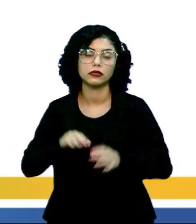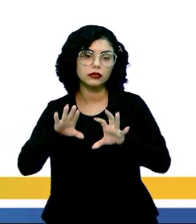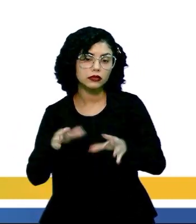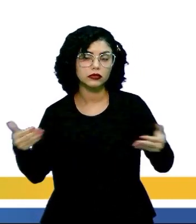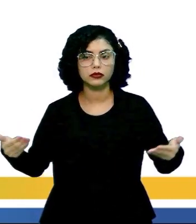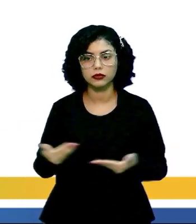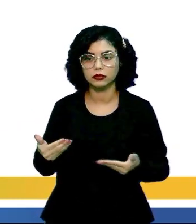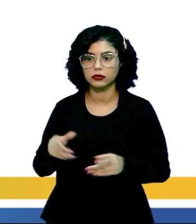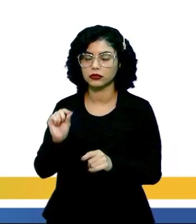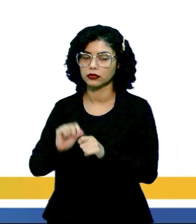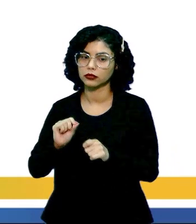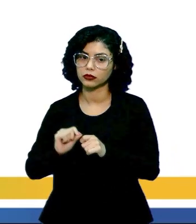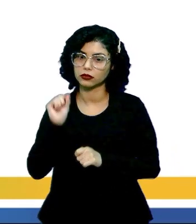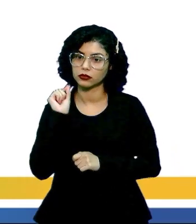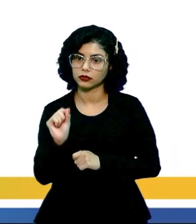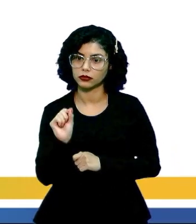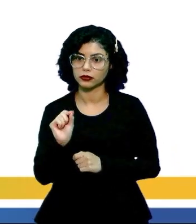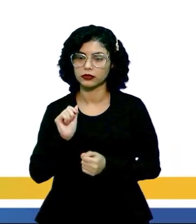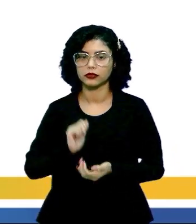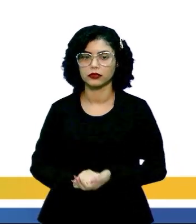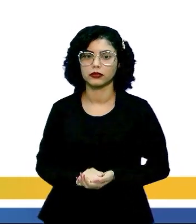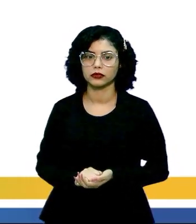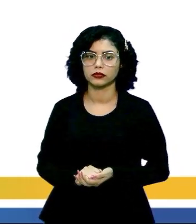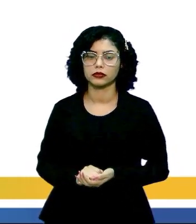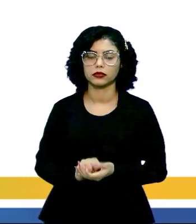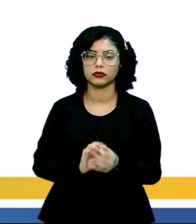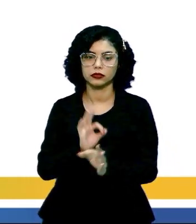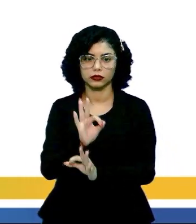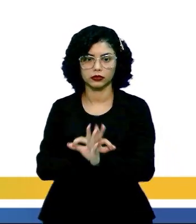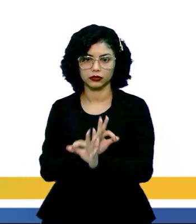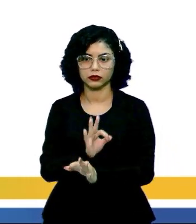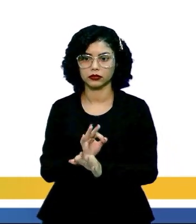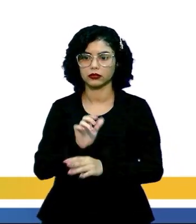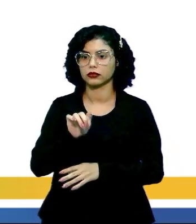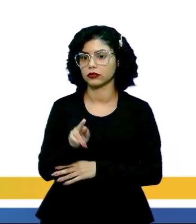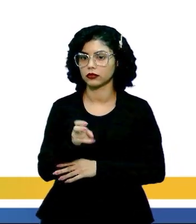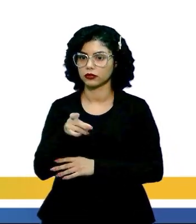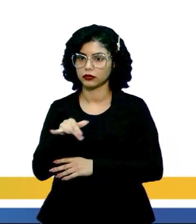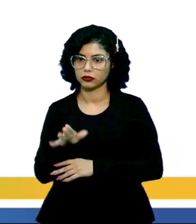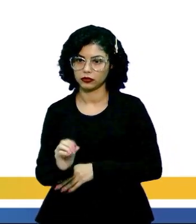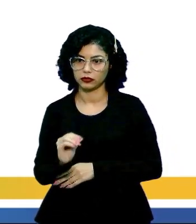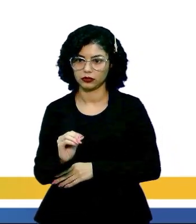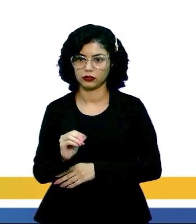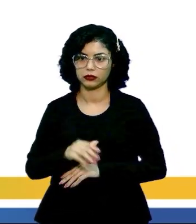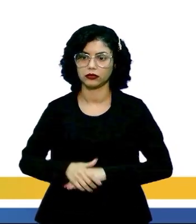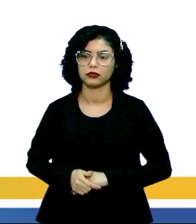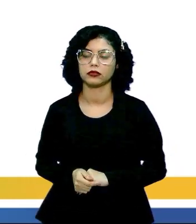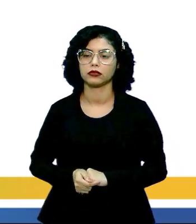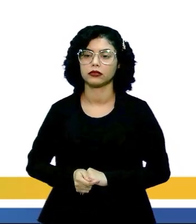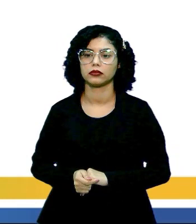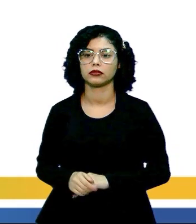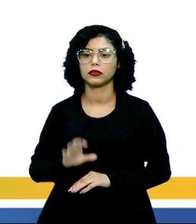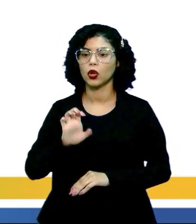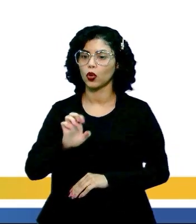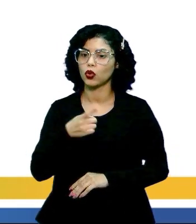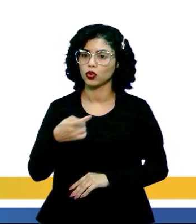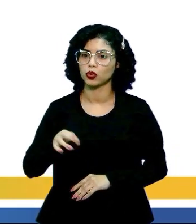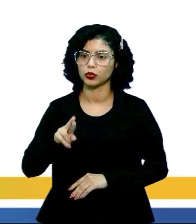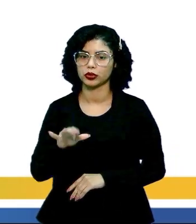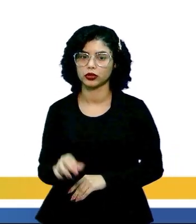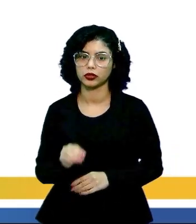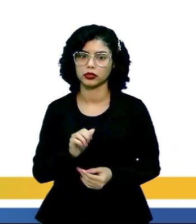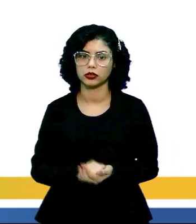Aí agora nós vamos fazer o quê? Mexer com os expoentes, tá? Conserva o